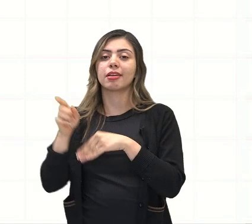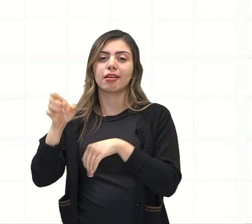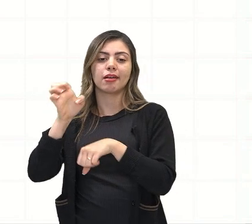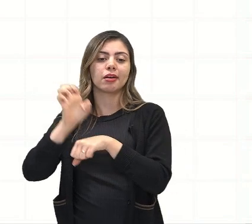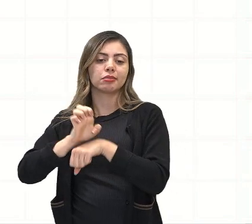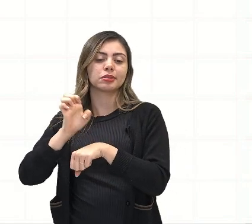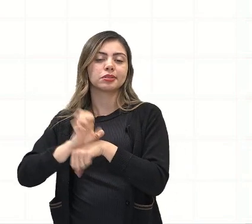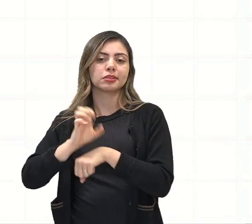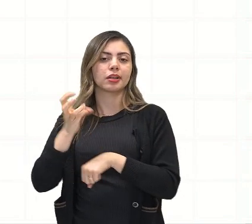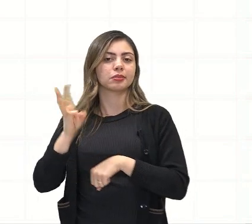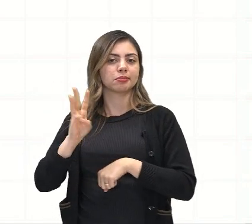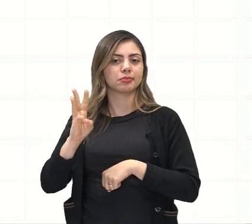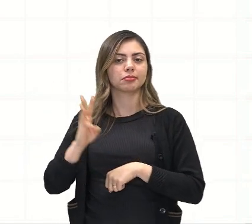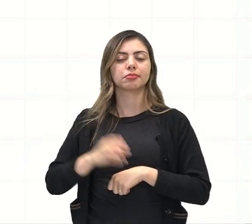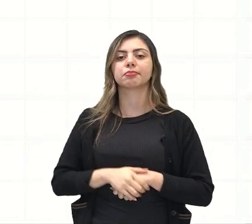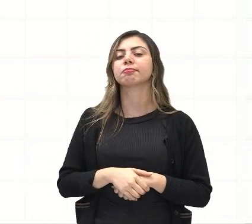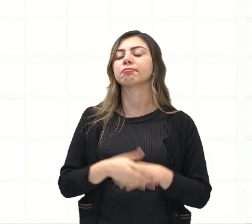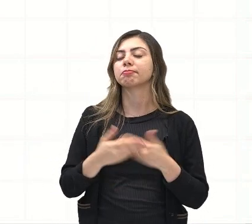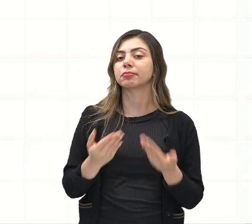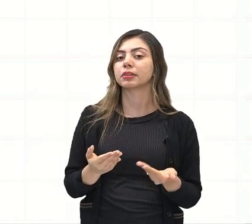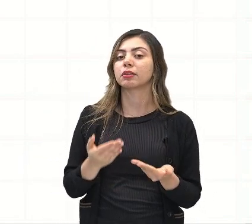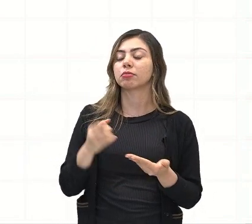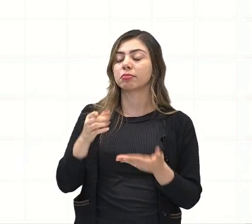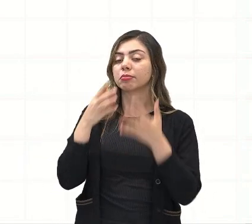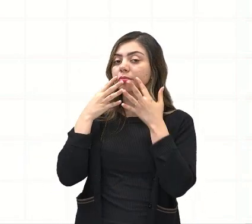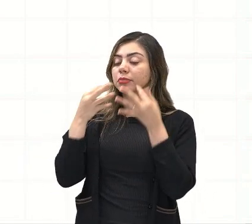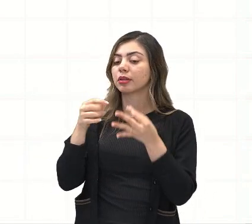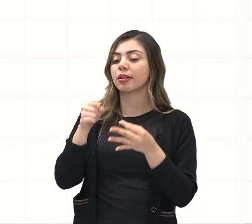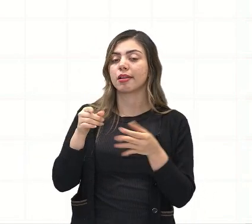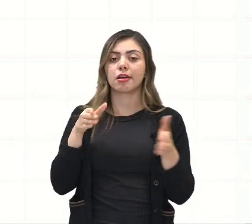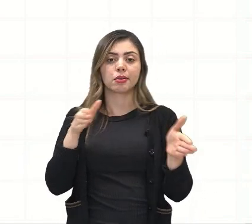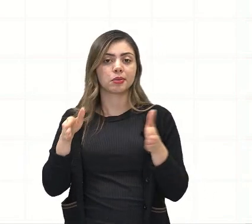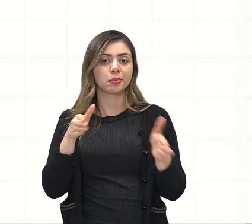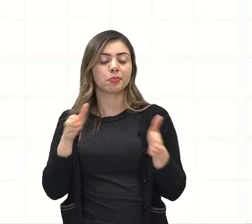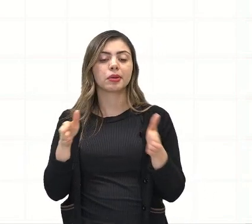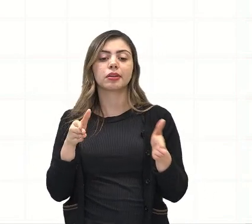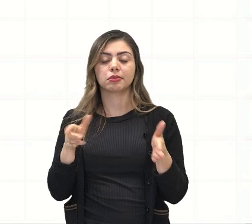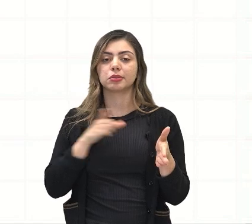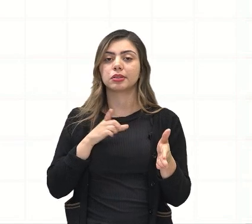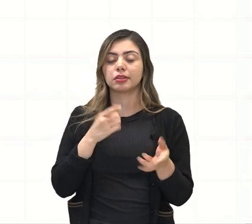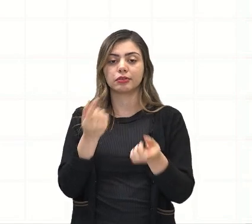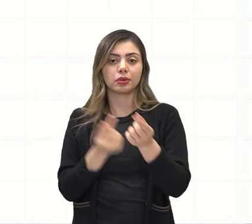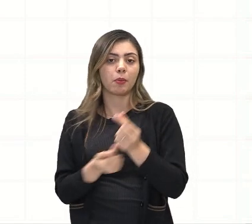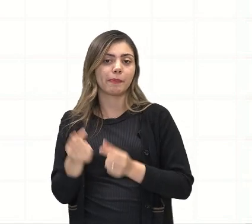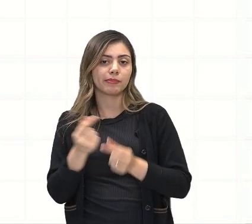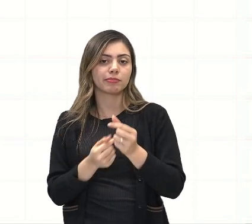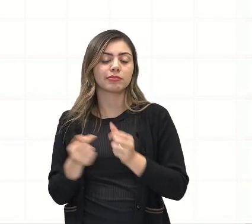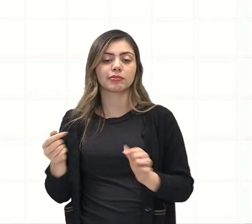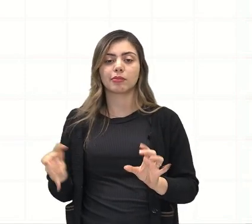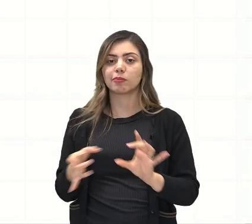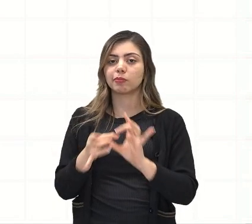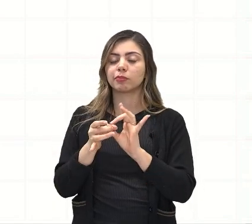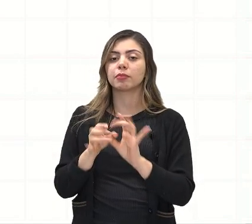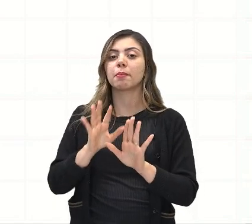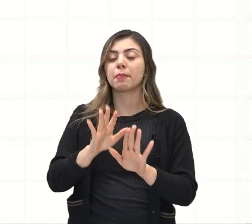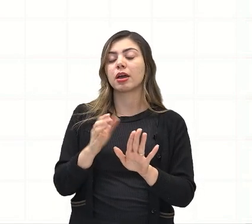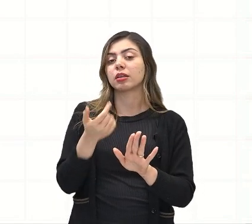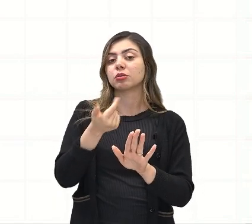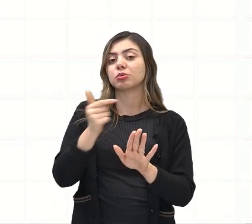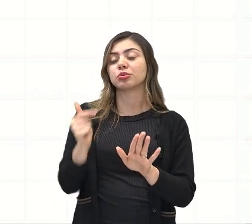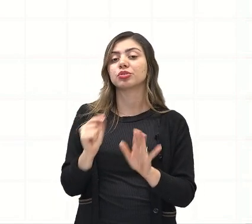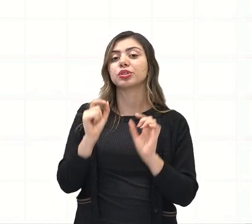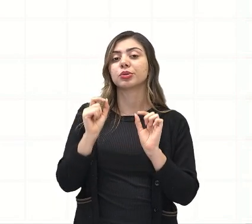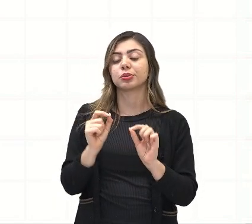né? Atentamos que, dentro desse período da Companhia Comercial do Grão-Pará-Maranhão, ainda não existia, né,